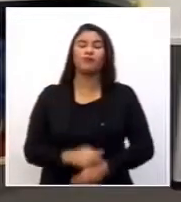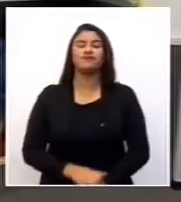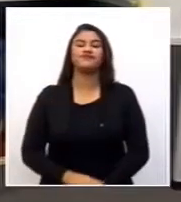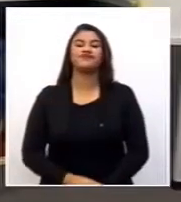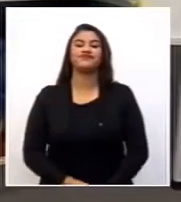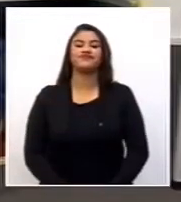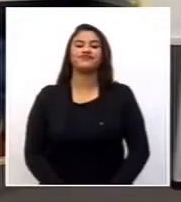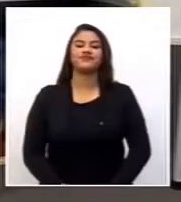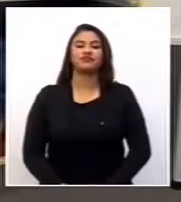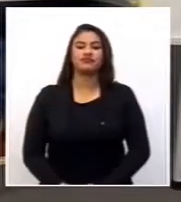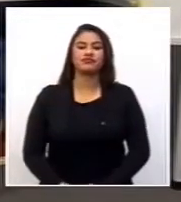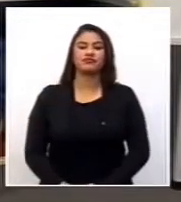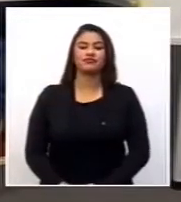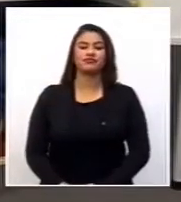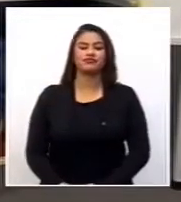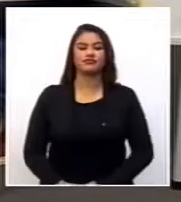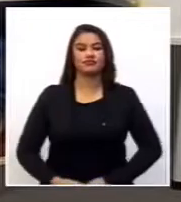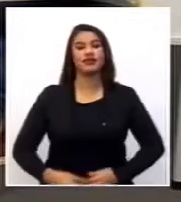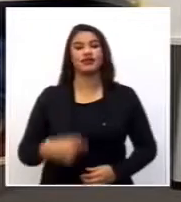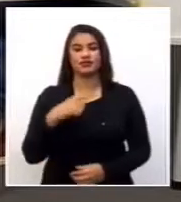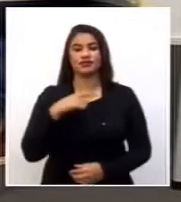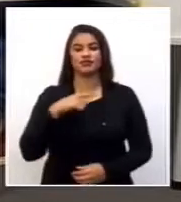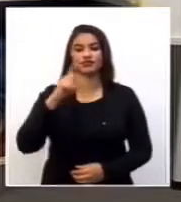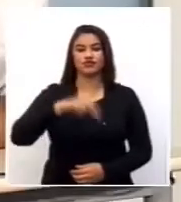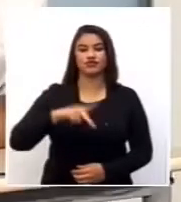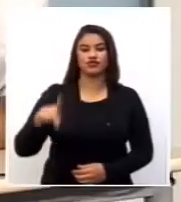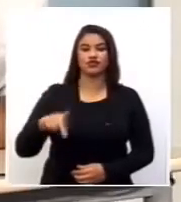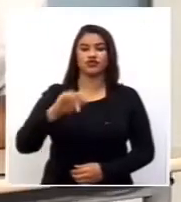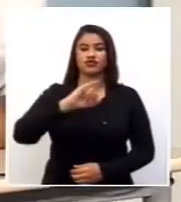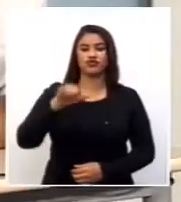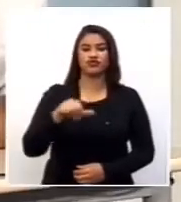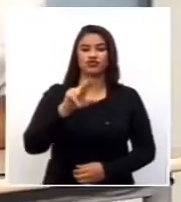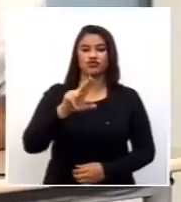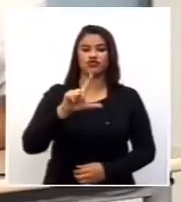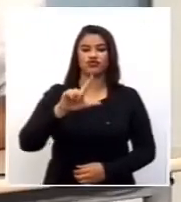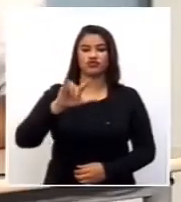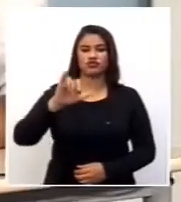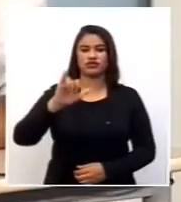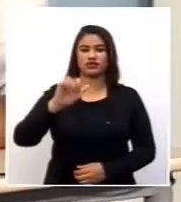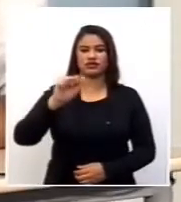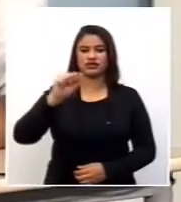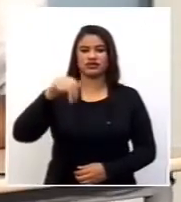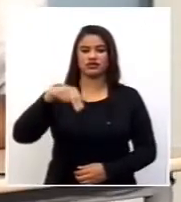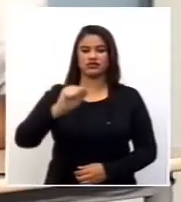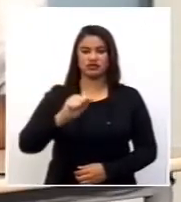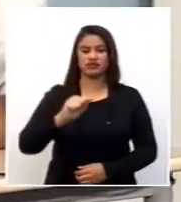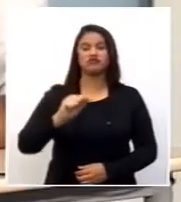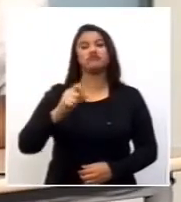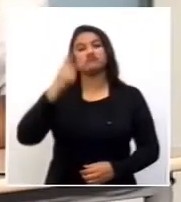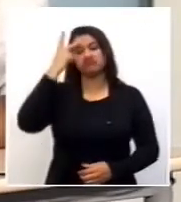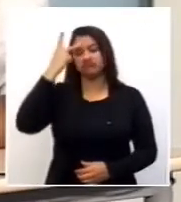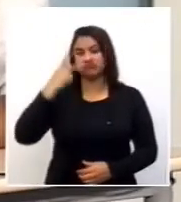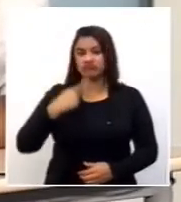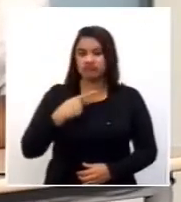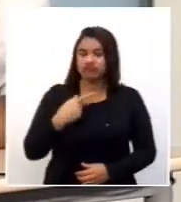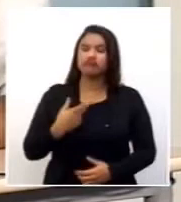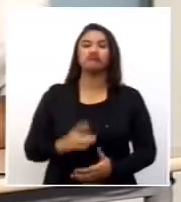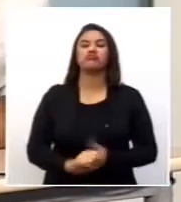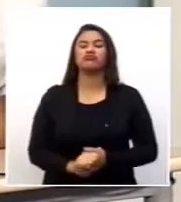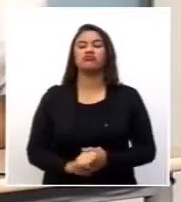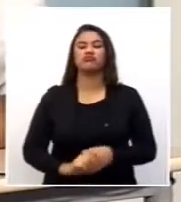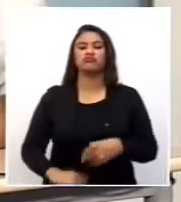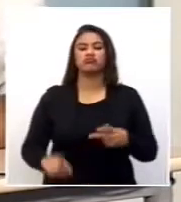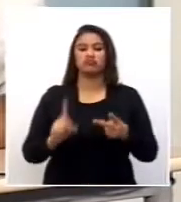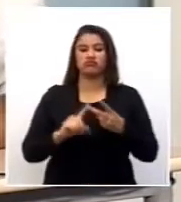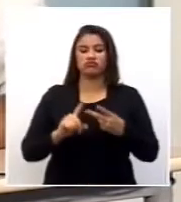aqui a professora Juliana, escreveu autonomia. O professor Anderson, educar